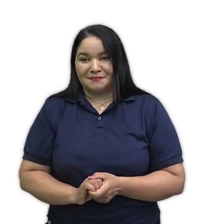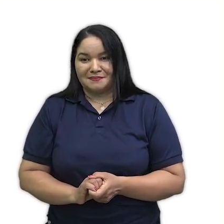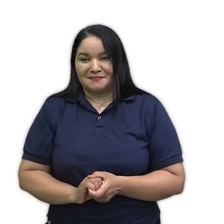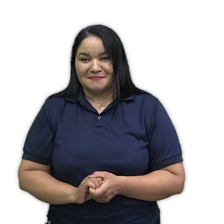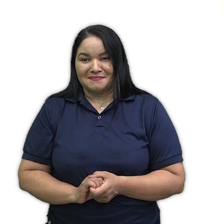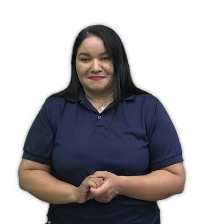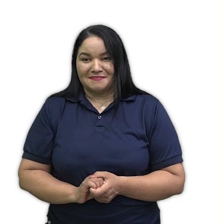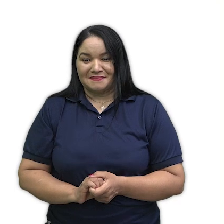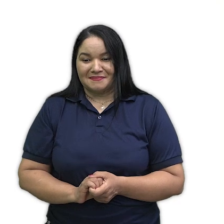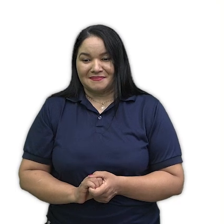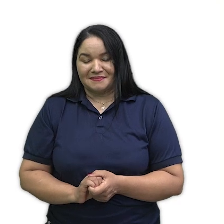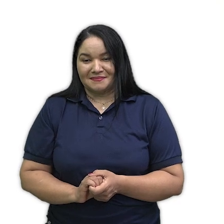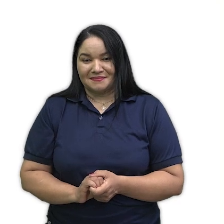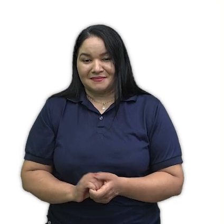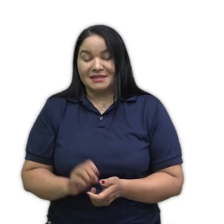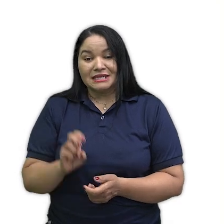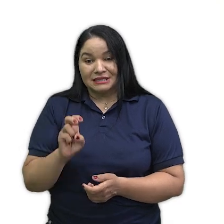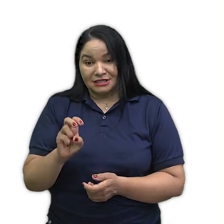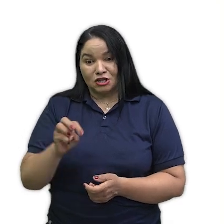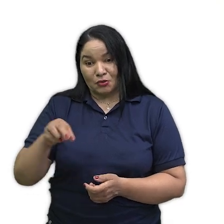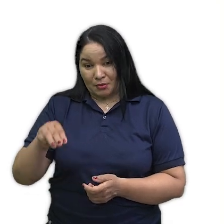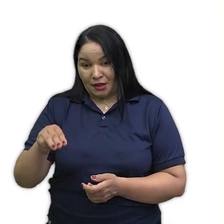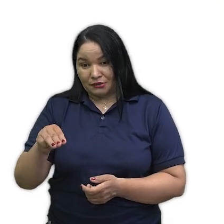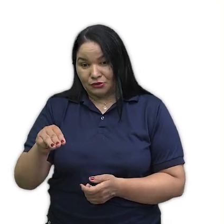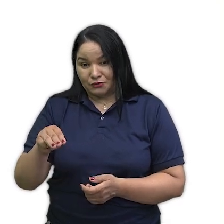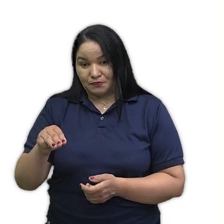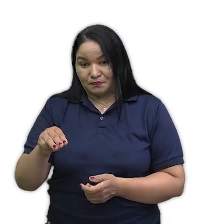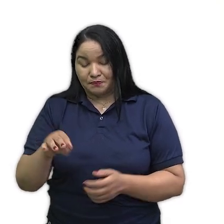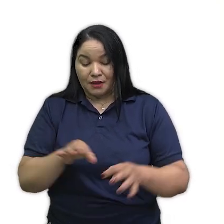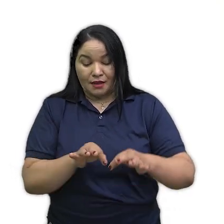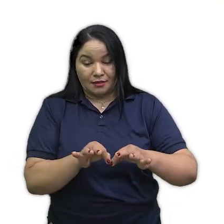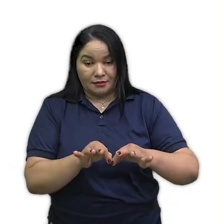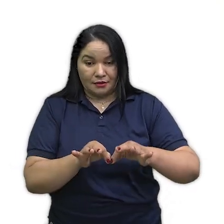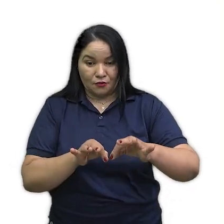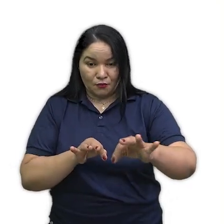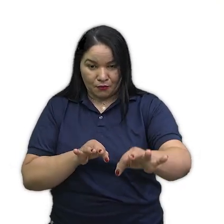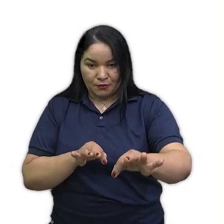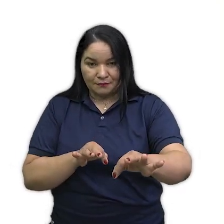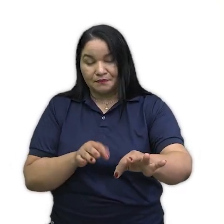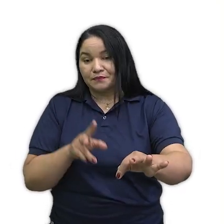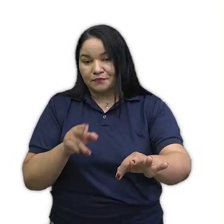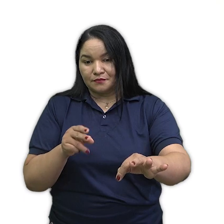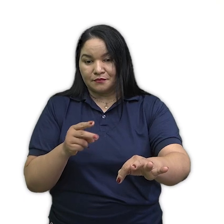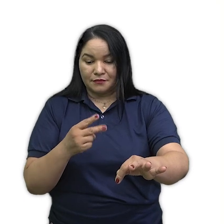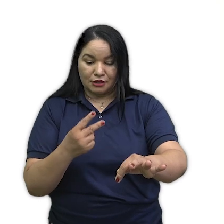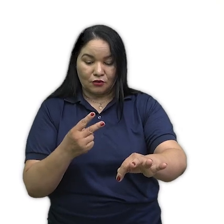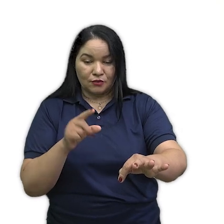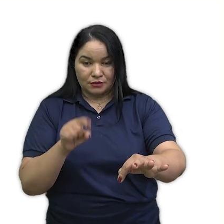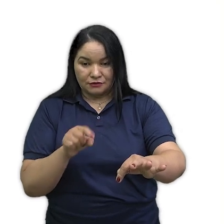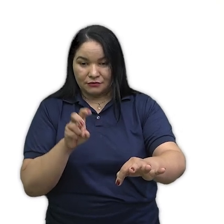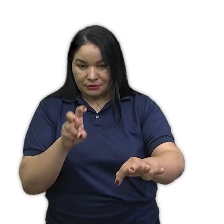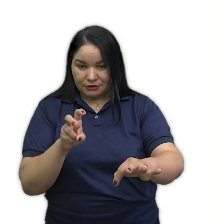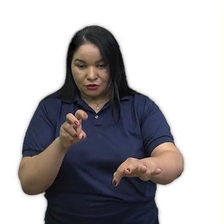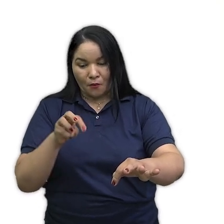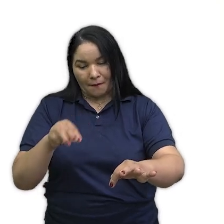metros, a largura igual a 2,5 e a altura